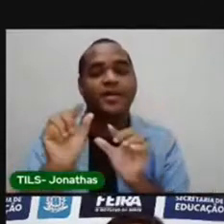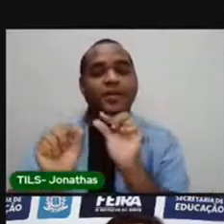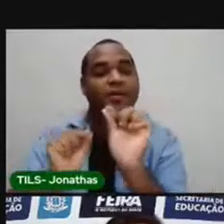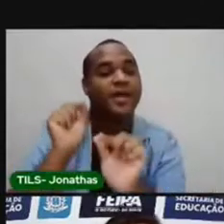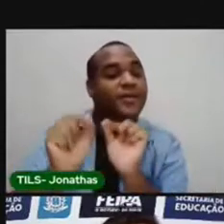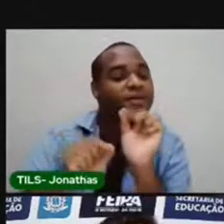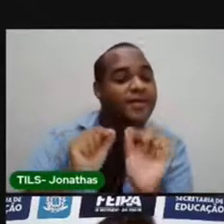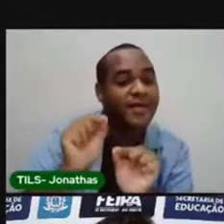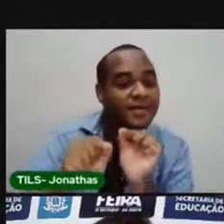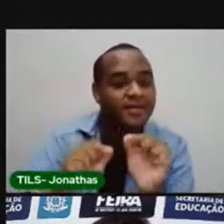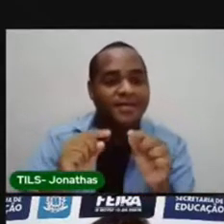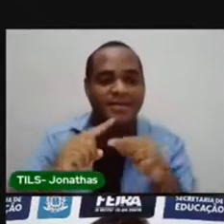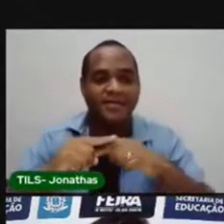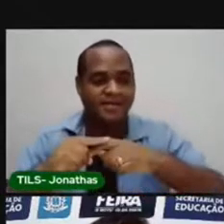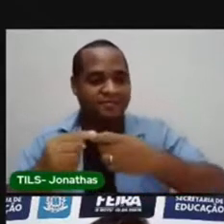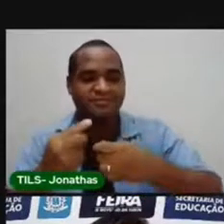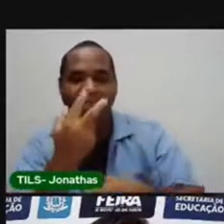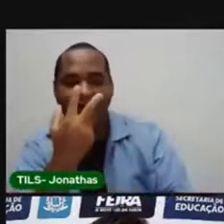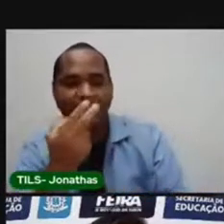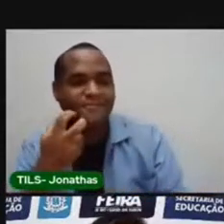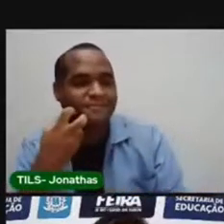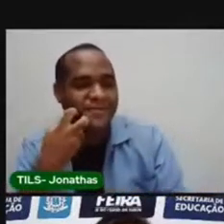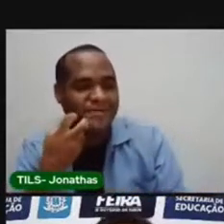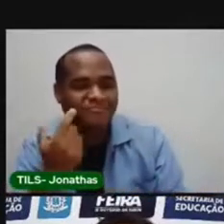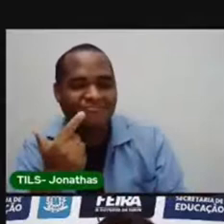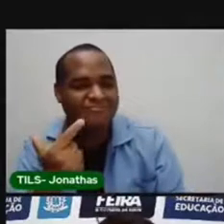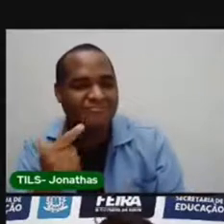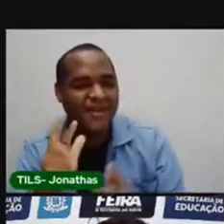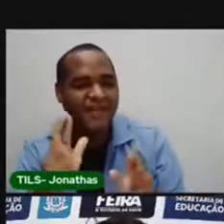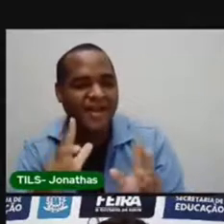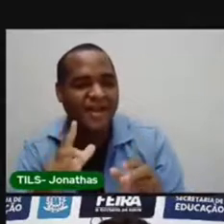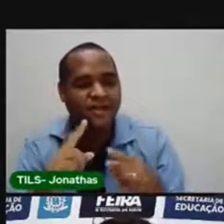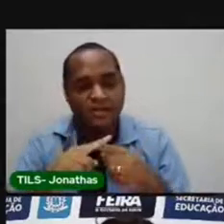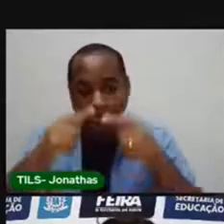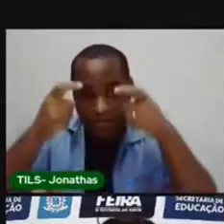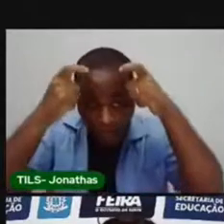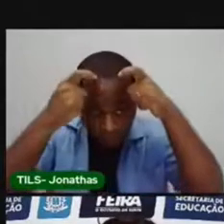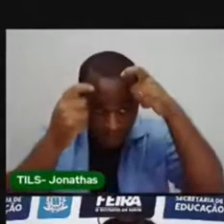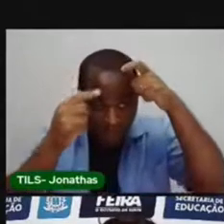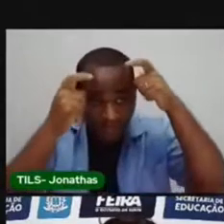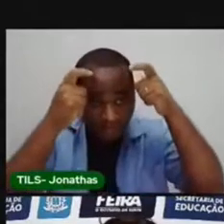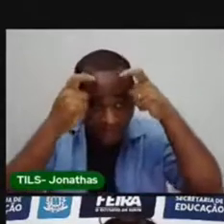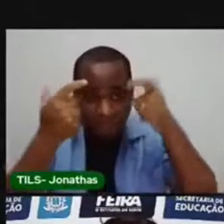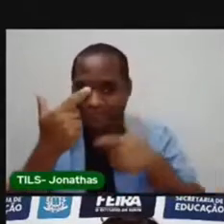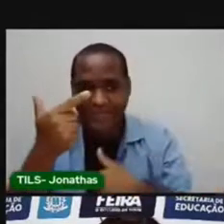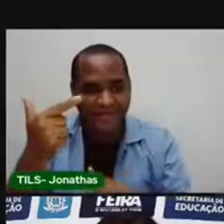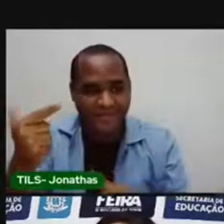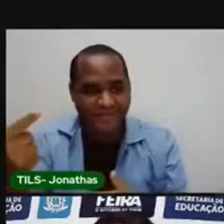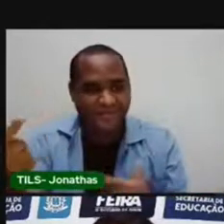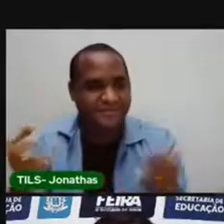O que é? Tem escama, mas não é peixe. Tem coroa, mas não é rei.